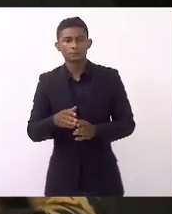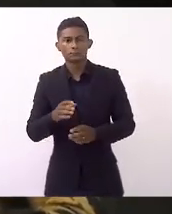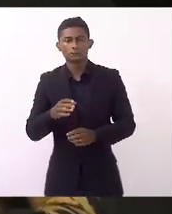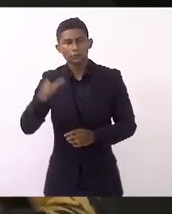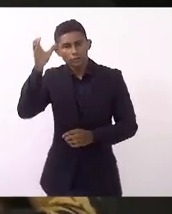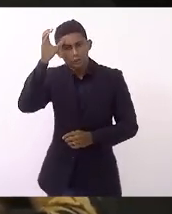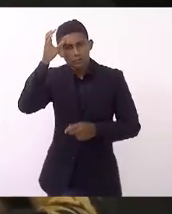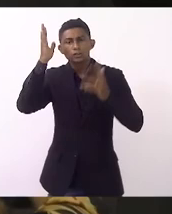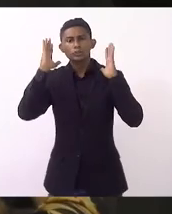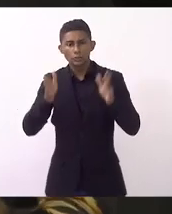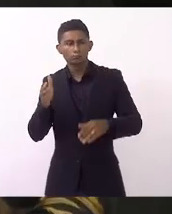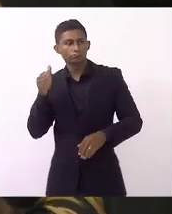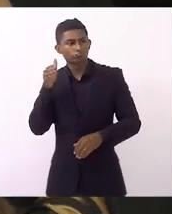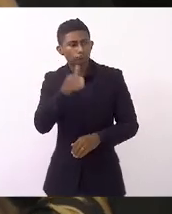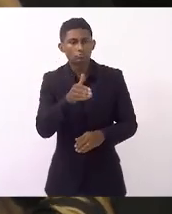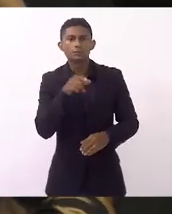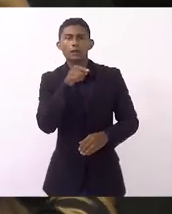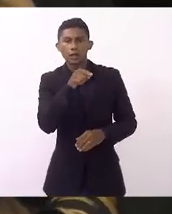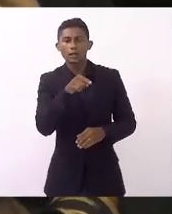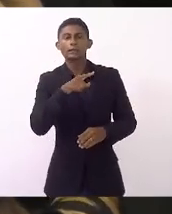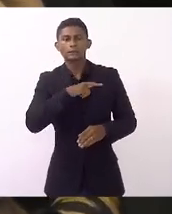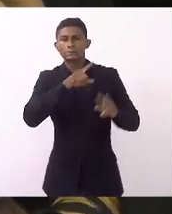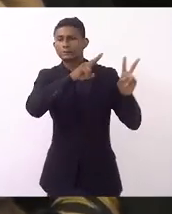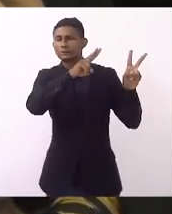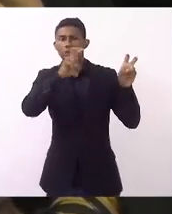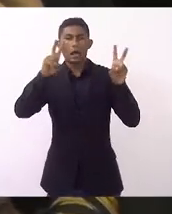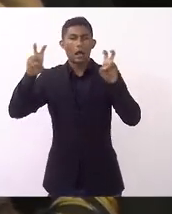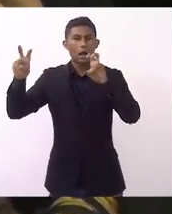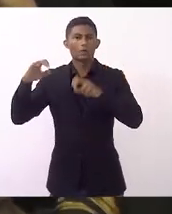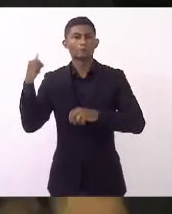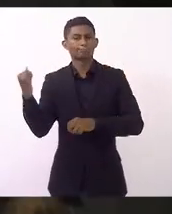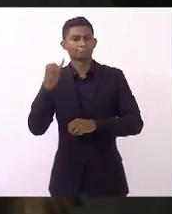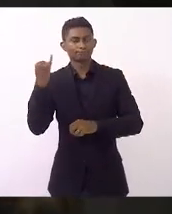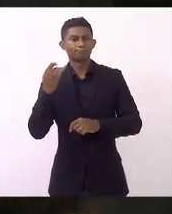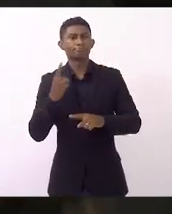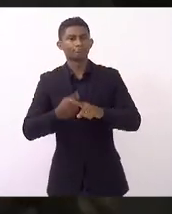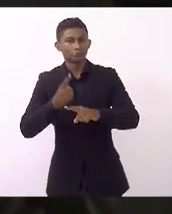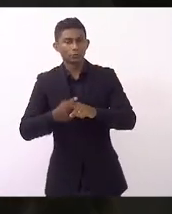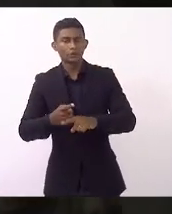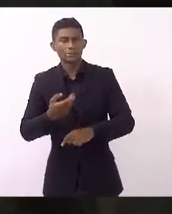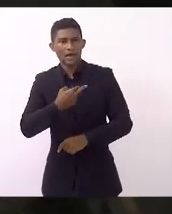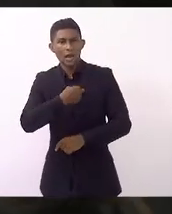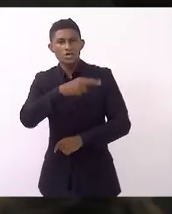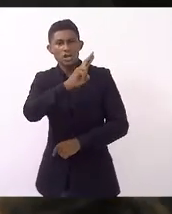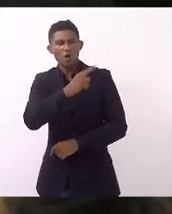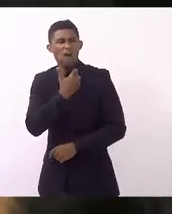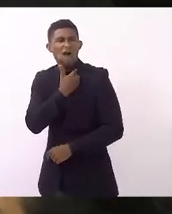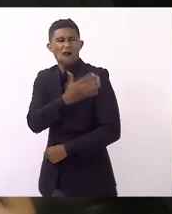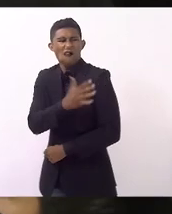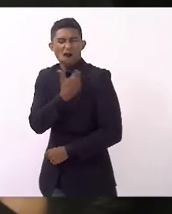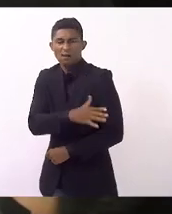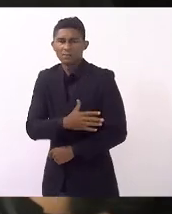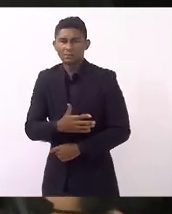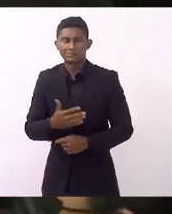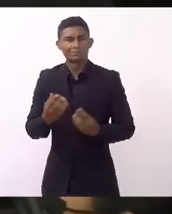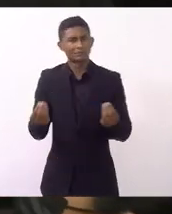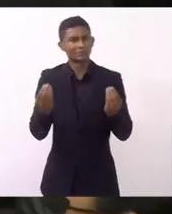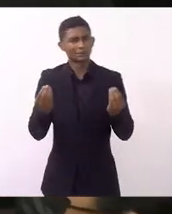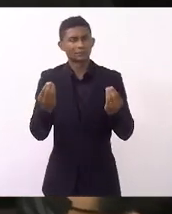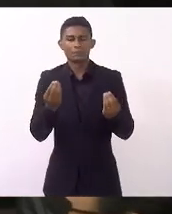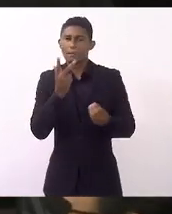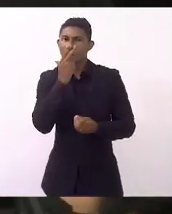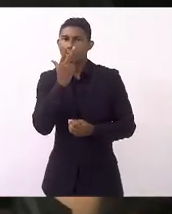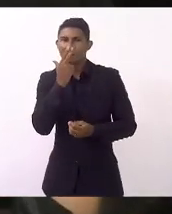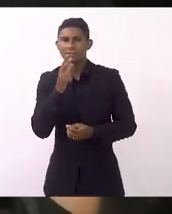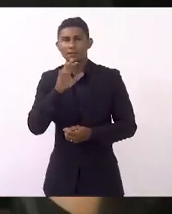muito importantes sobre esse grave fenômeno da intolerância, que intolerância é um vocábulo até insuficiente,